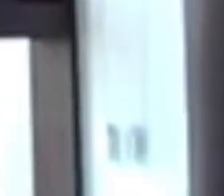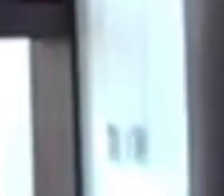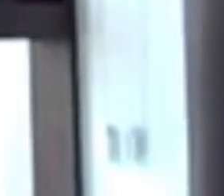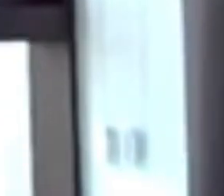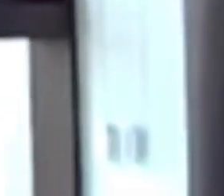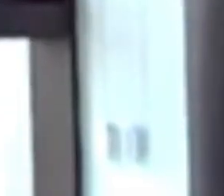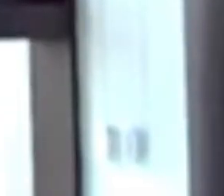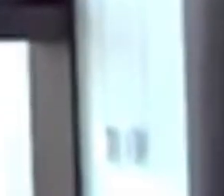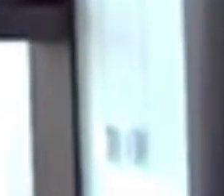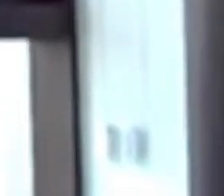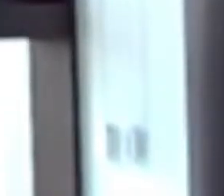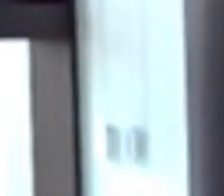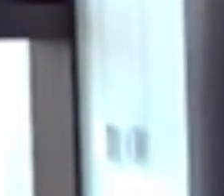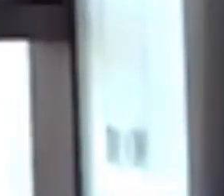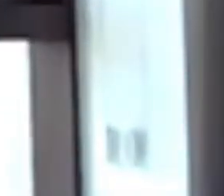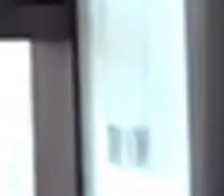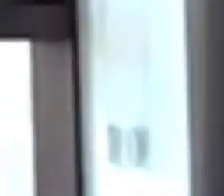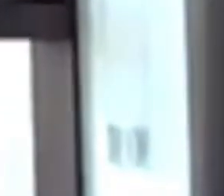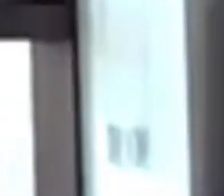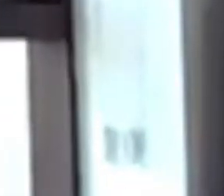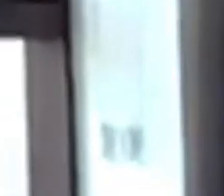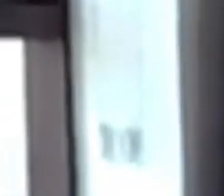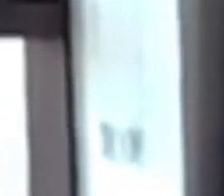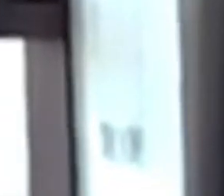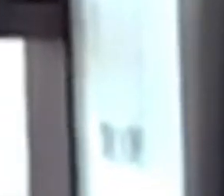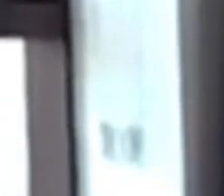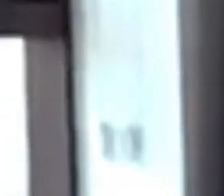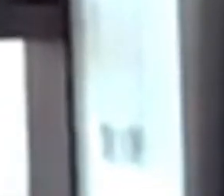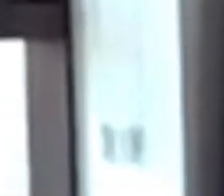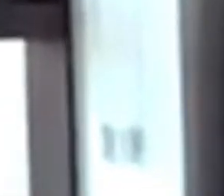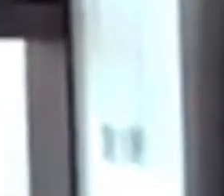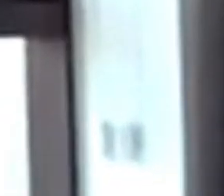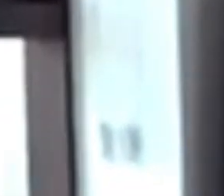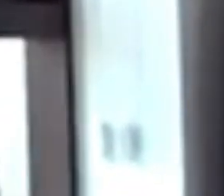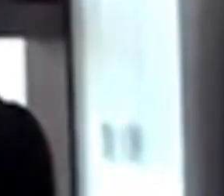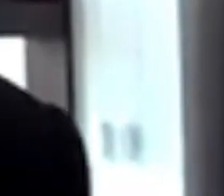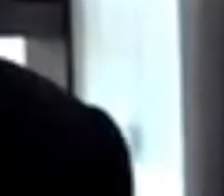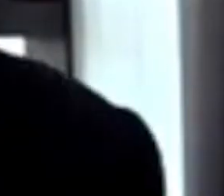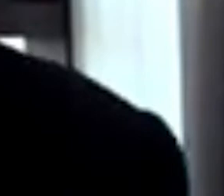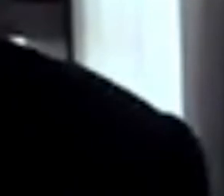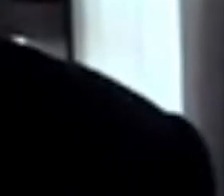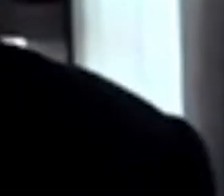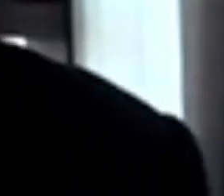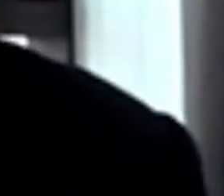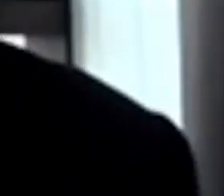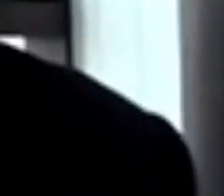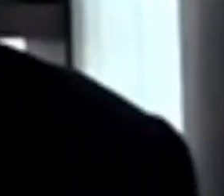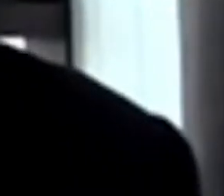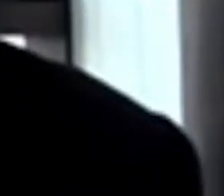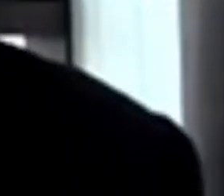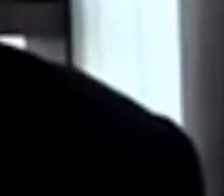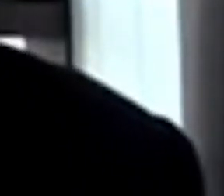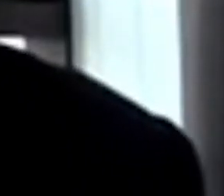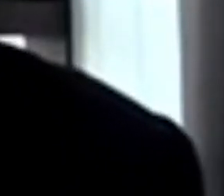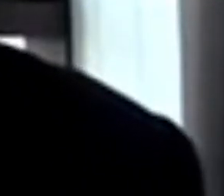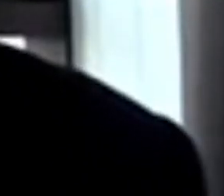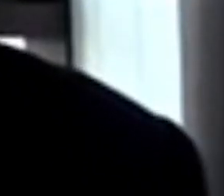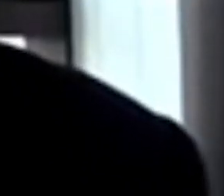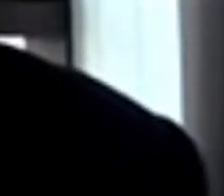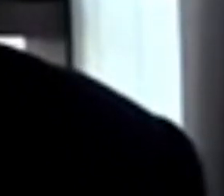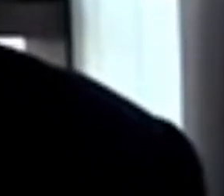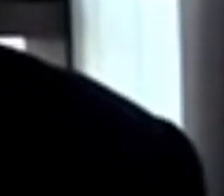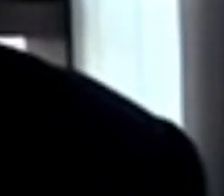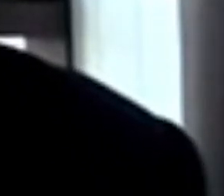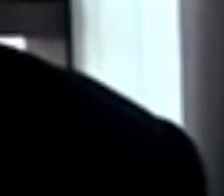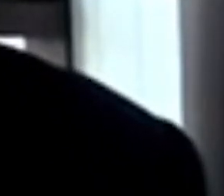Quero, aí, a sessão, a gente... Isso. Vê aí. Mas na próxima sessão, né? É porque isso. Essa portaria,